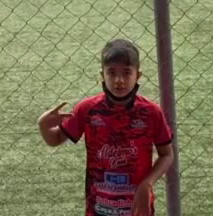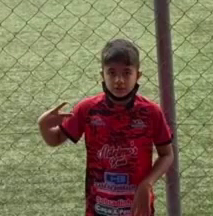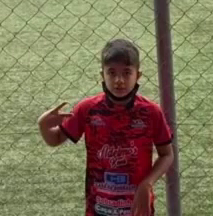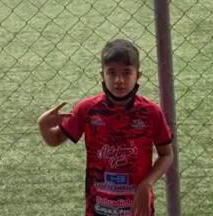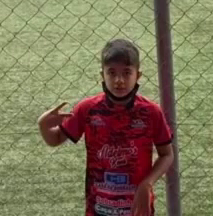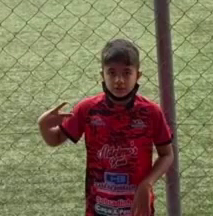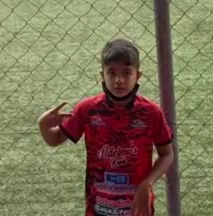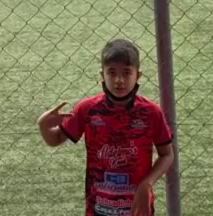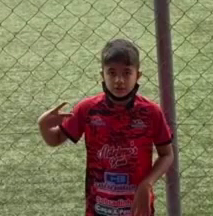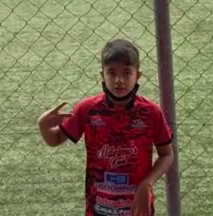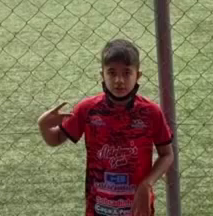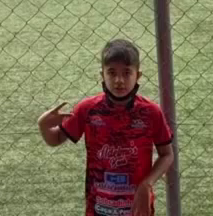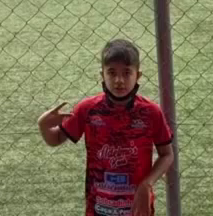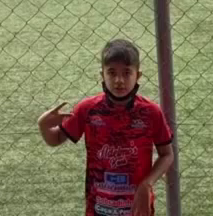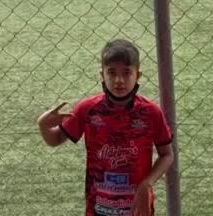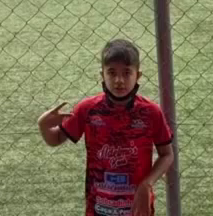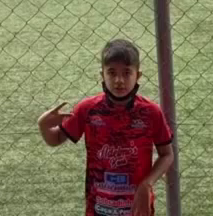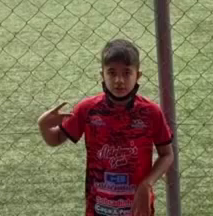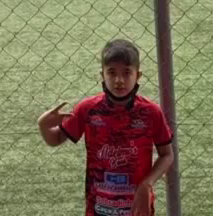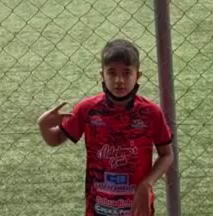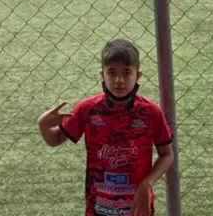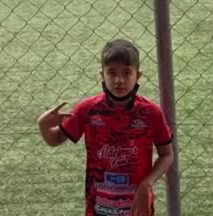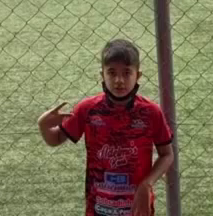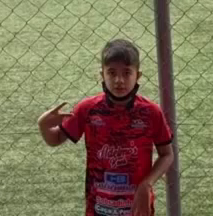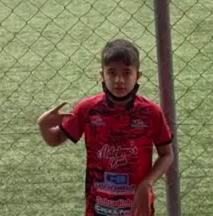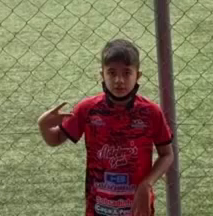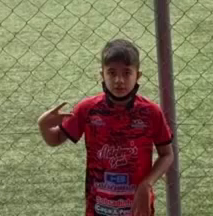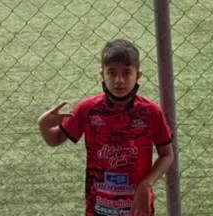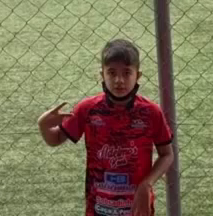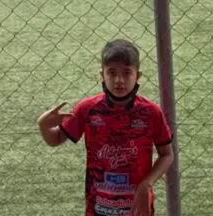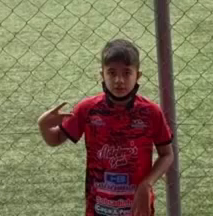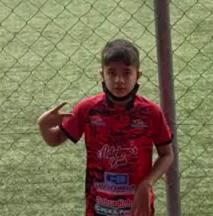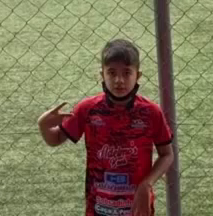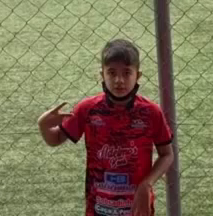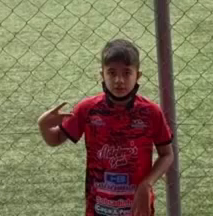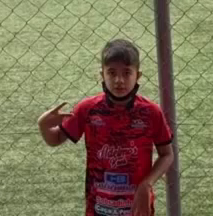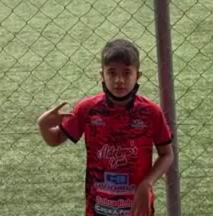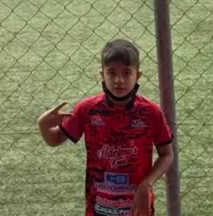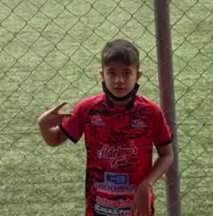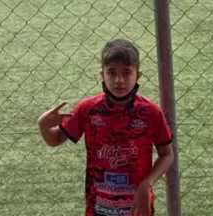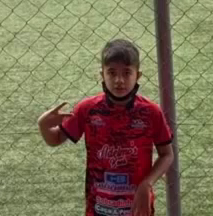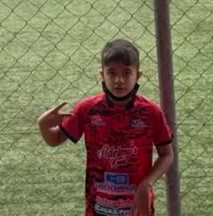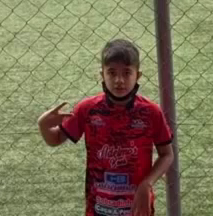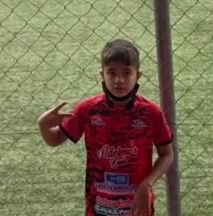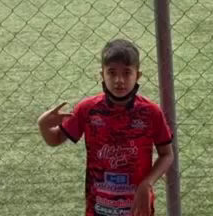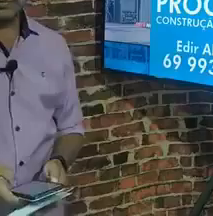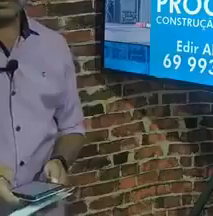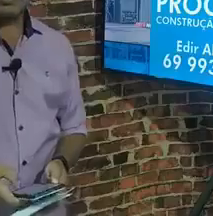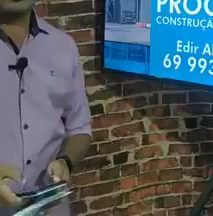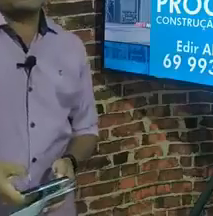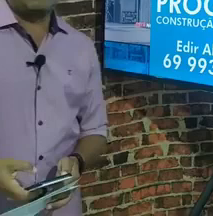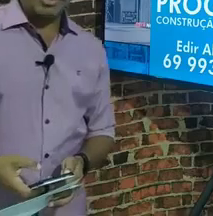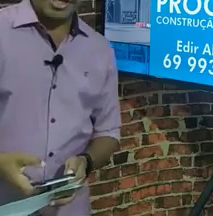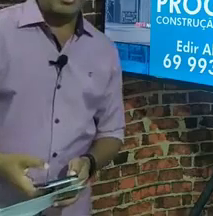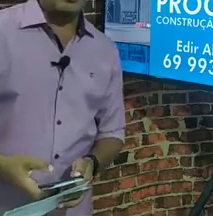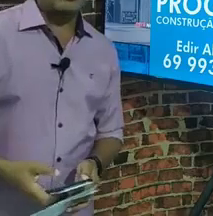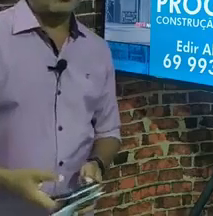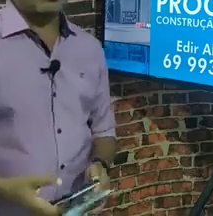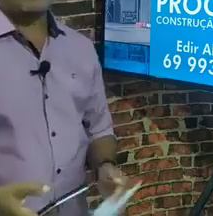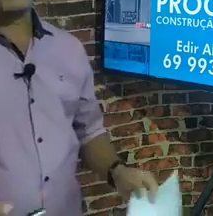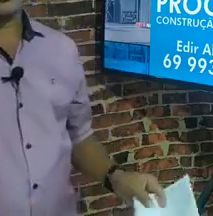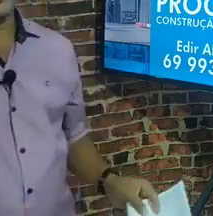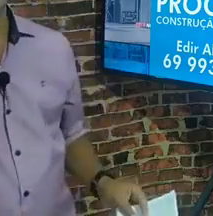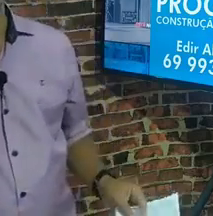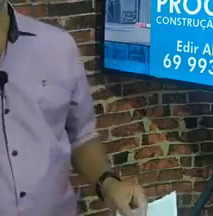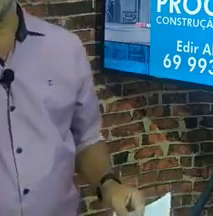tarde aqui é o treinamento dele né aí nós vamos ver eu vou tirando foto eu te enviando aí que eu tiver mas eh